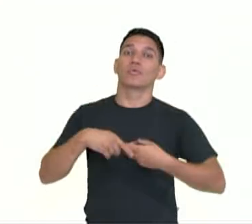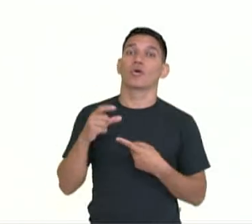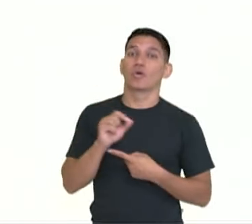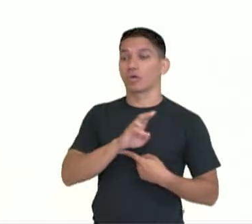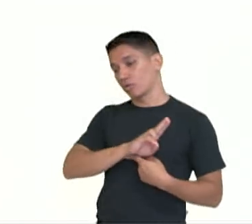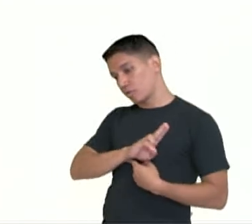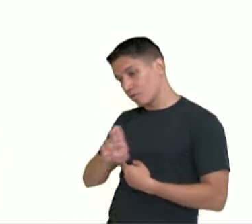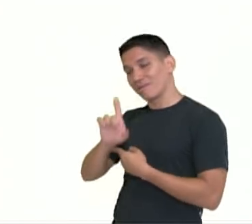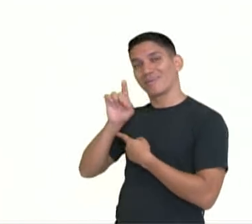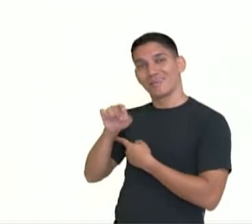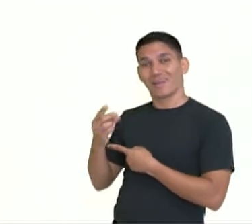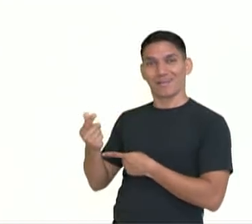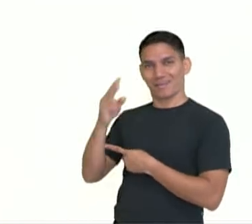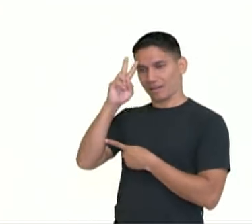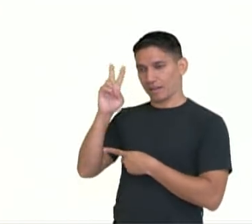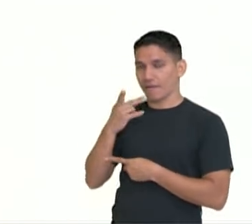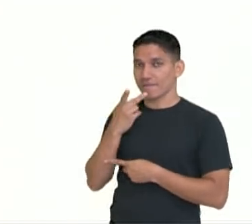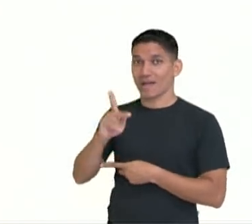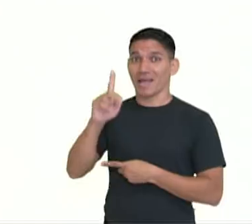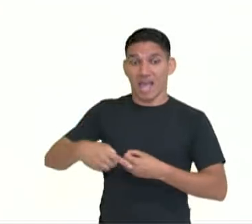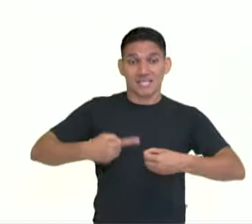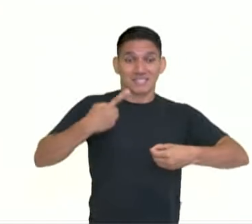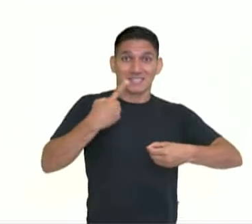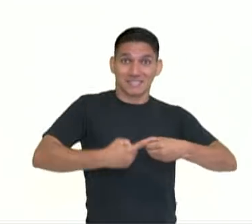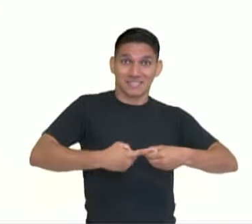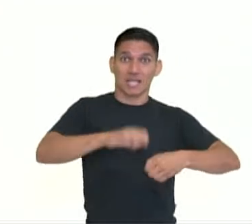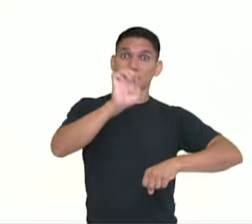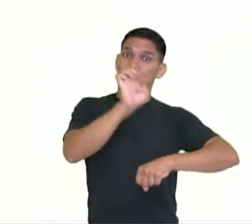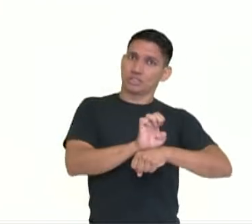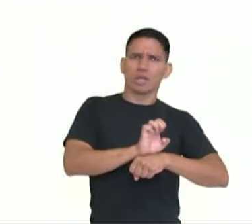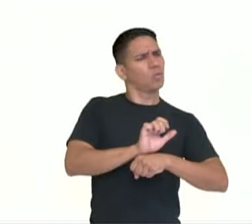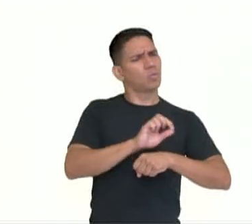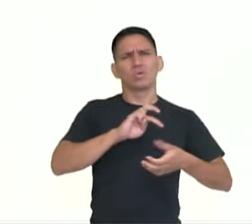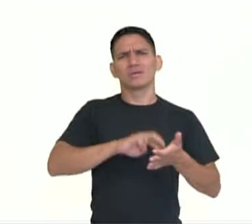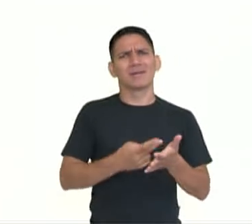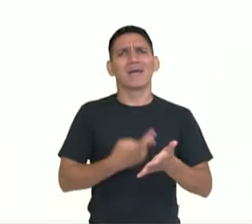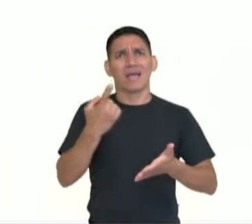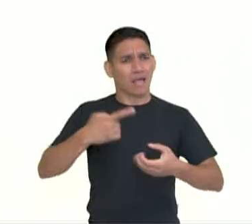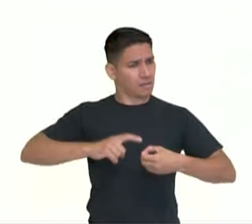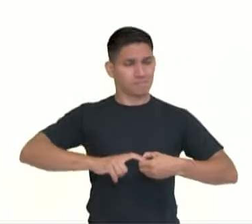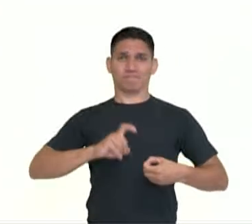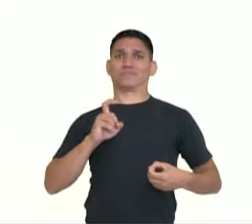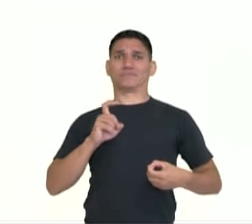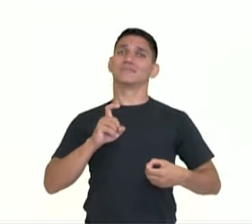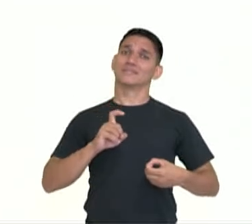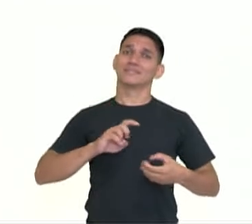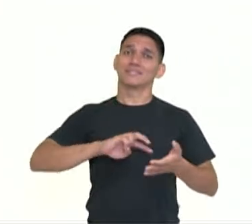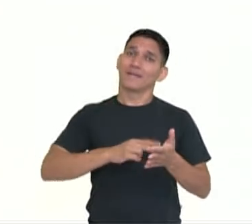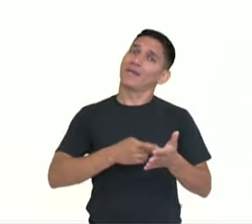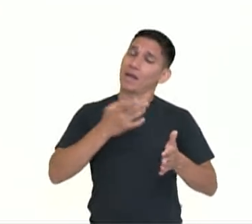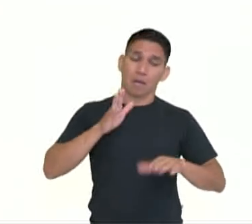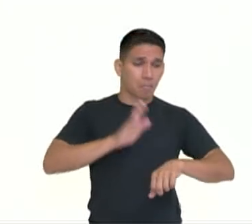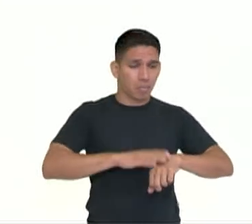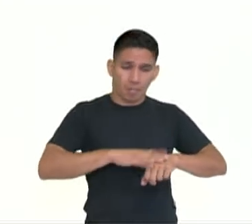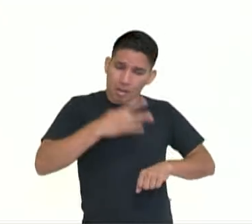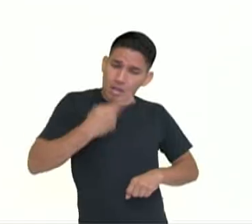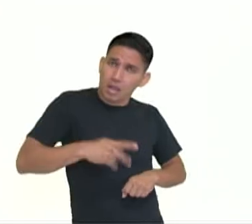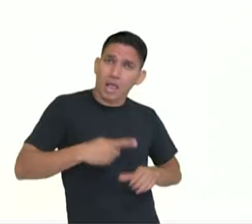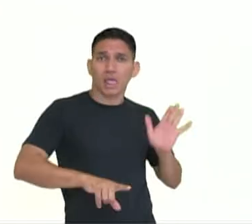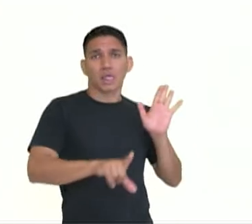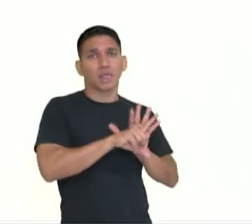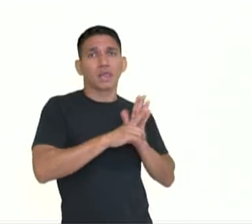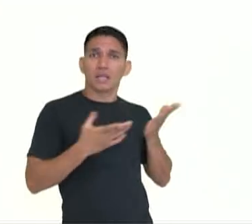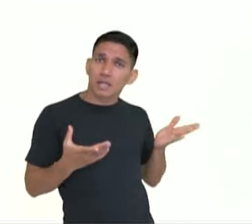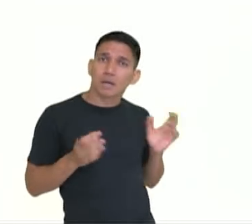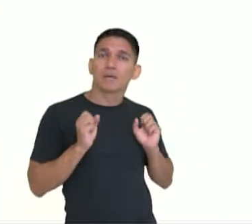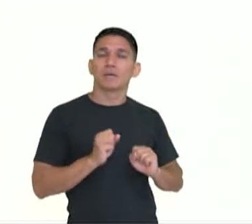chamadas pelos historiadores de cidades-estado. O que é uma cidade-estado? É uma cidade que ela é independente para seus próprios assuntos. Ela pode ter sua própria lei,